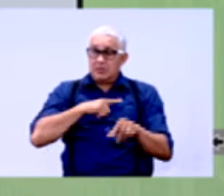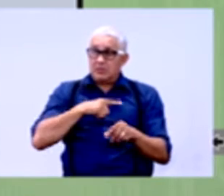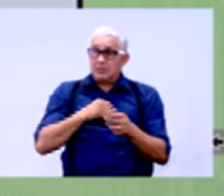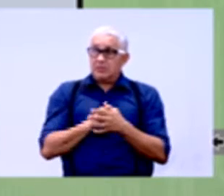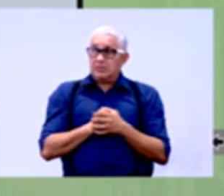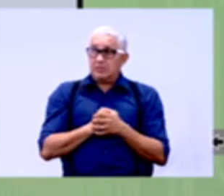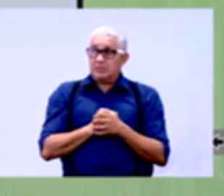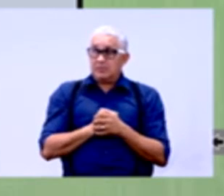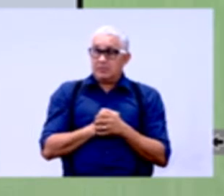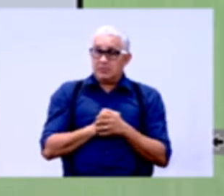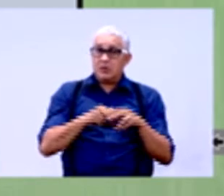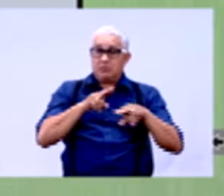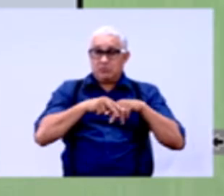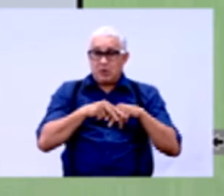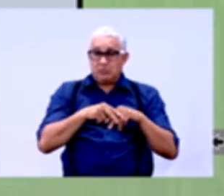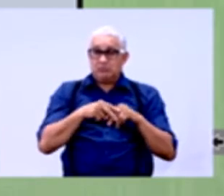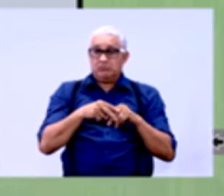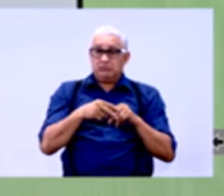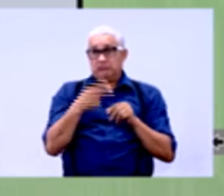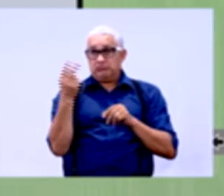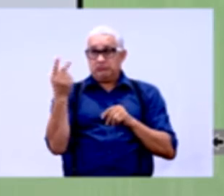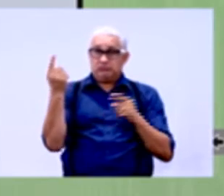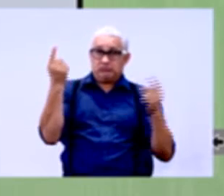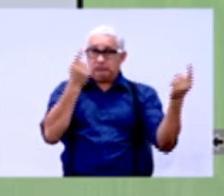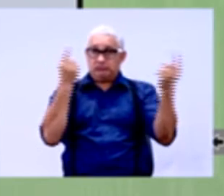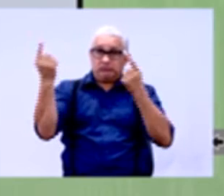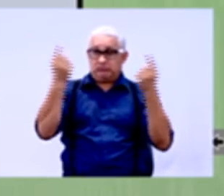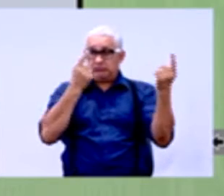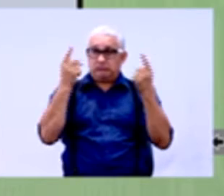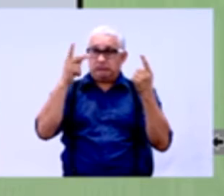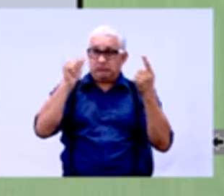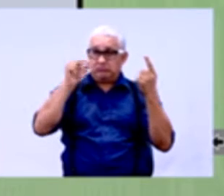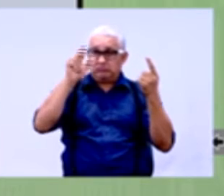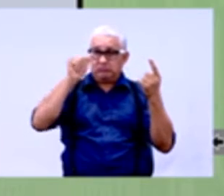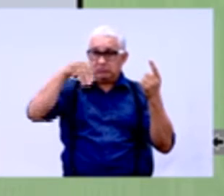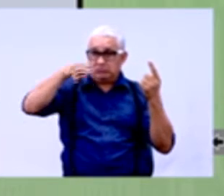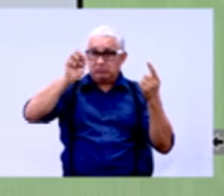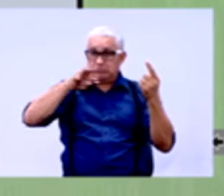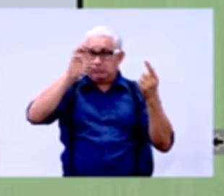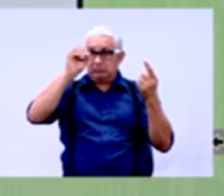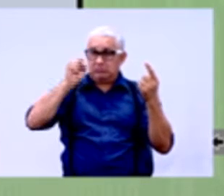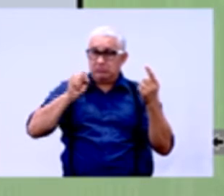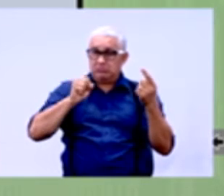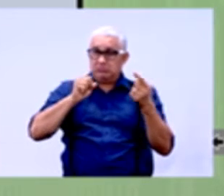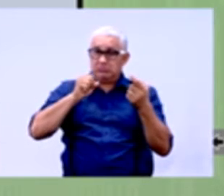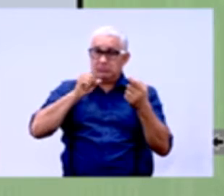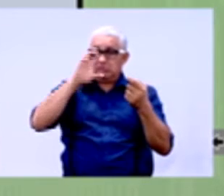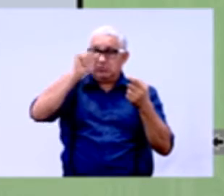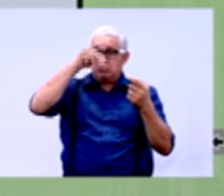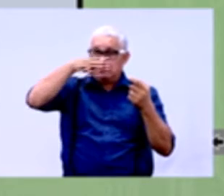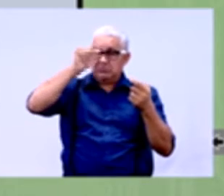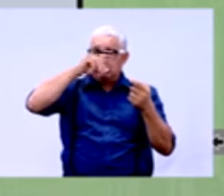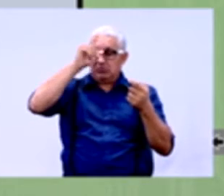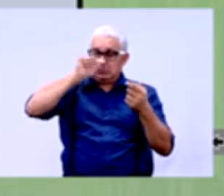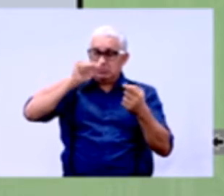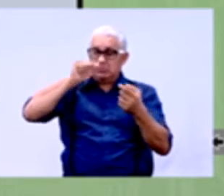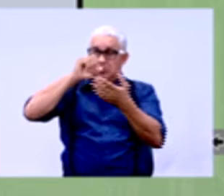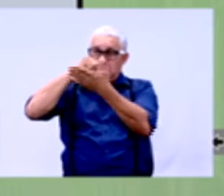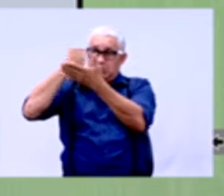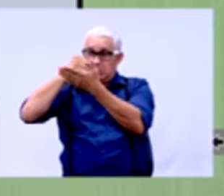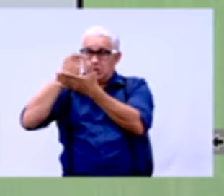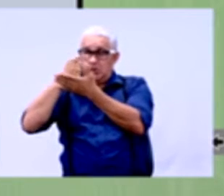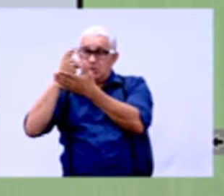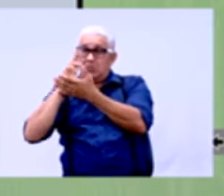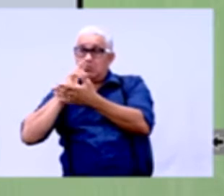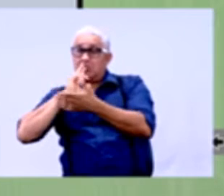Então, através desses dois parâmetros, ele consegue então, a camada de controle consegue então retornar para a aplicação o valor